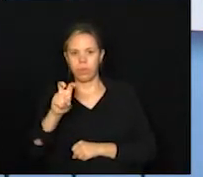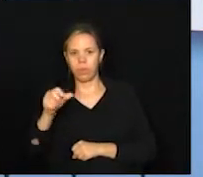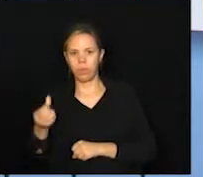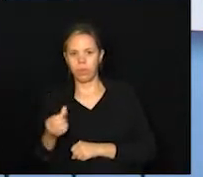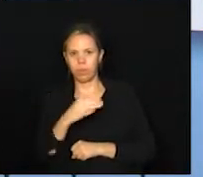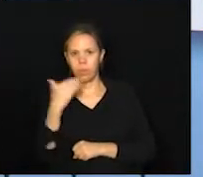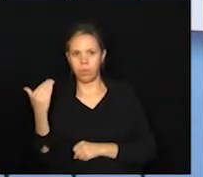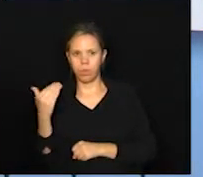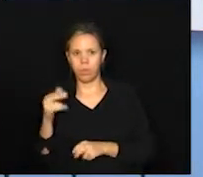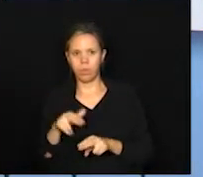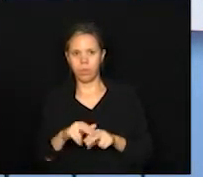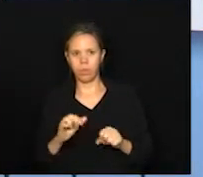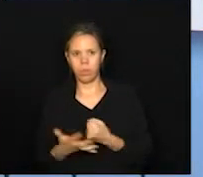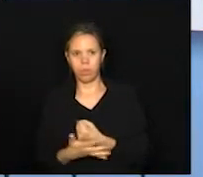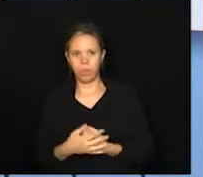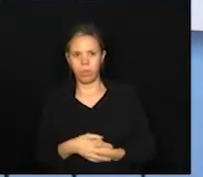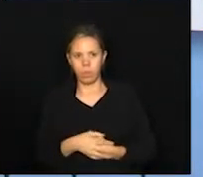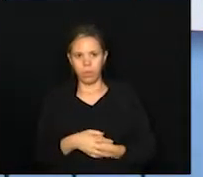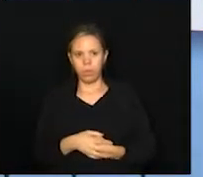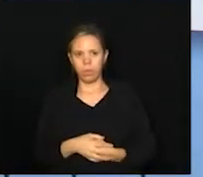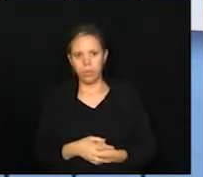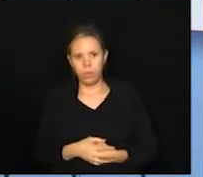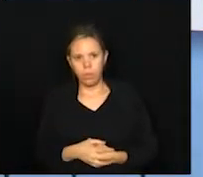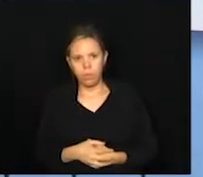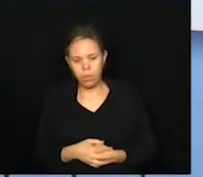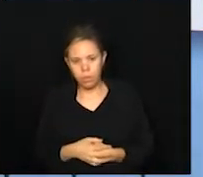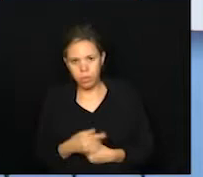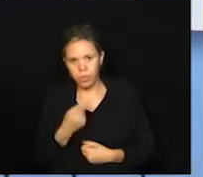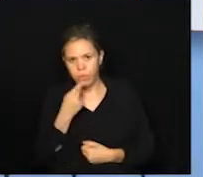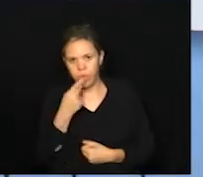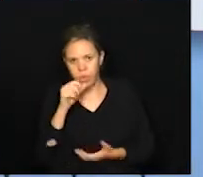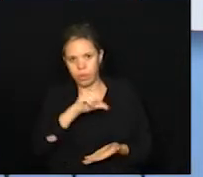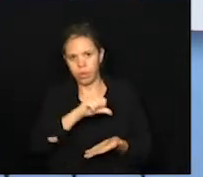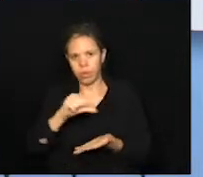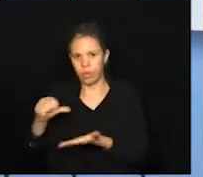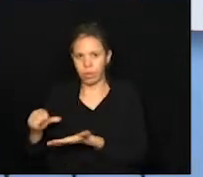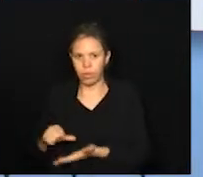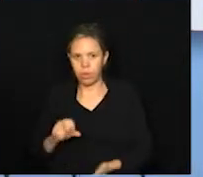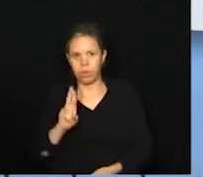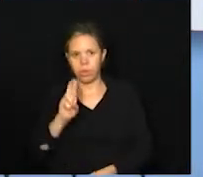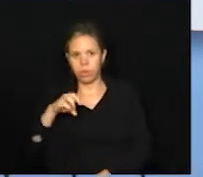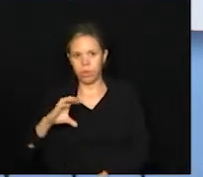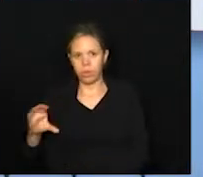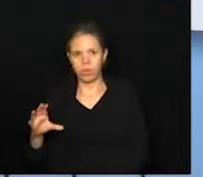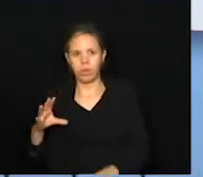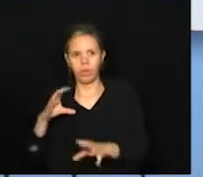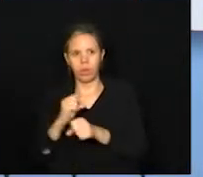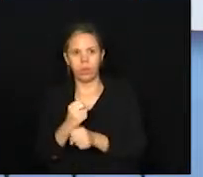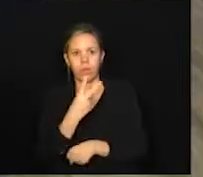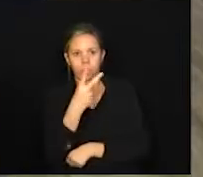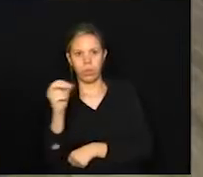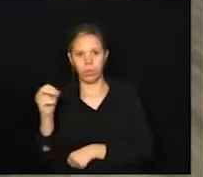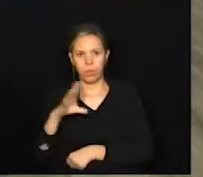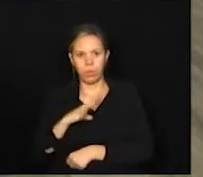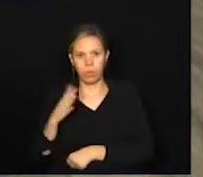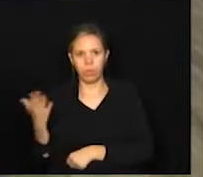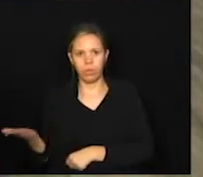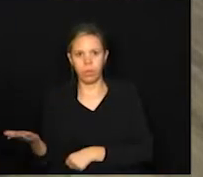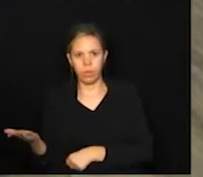102.356 mortes devido à Covid-19. Vamos falar da região metropolitana de Campinas, que compreende 20 municípios. Olha